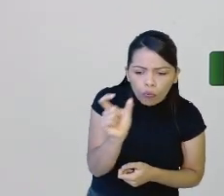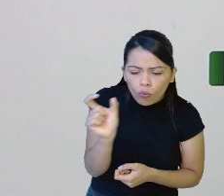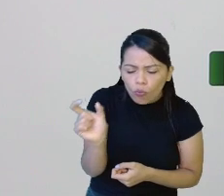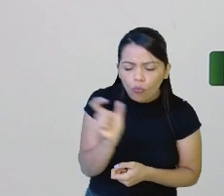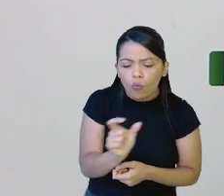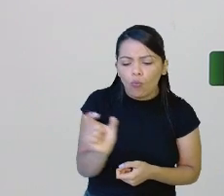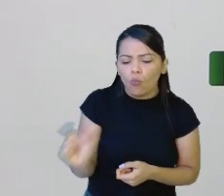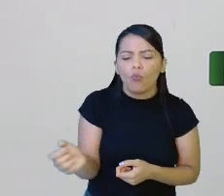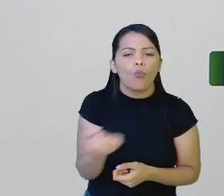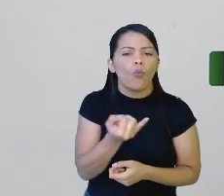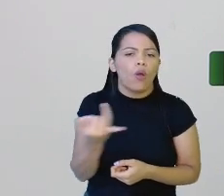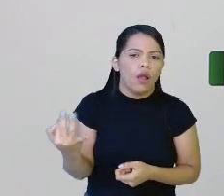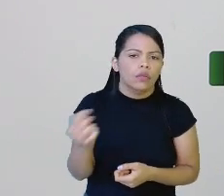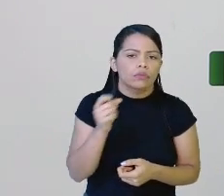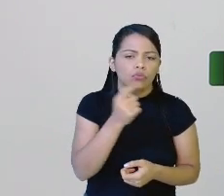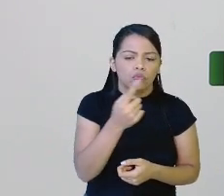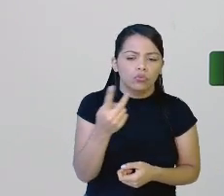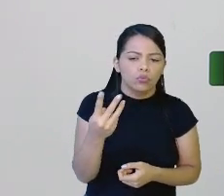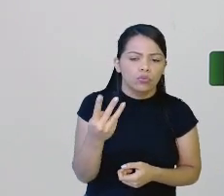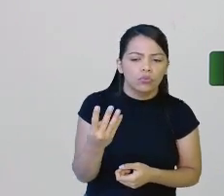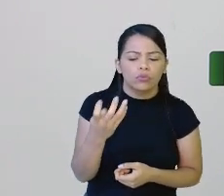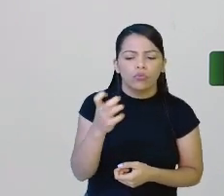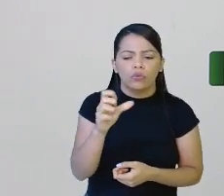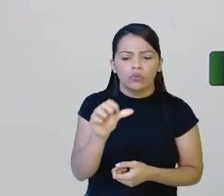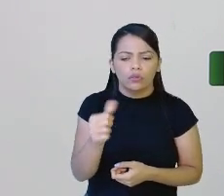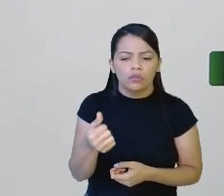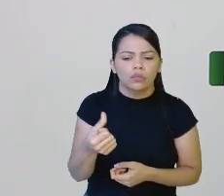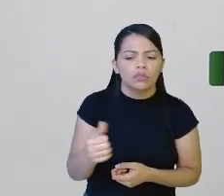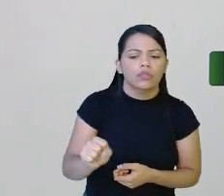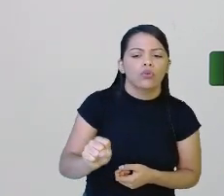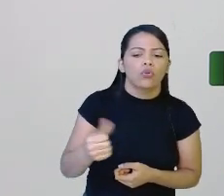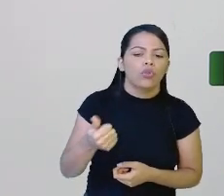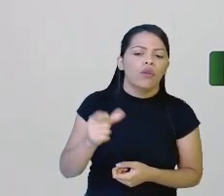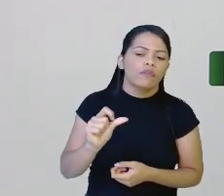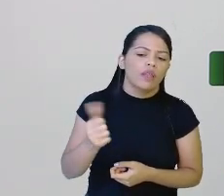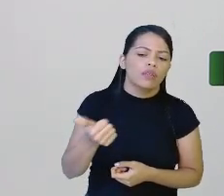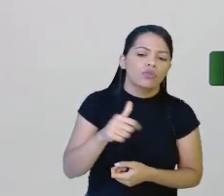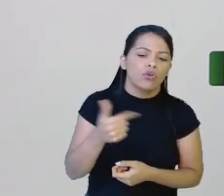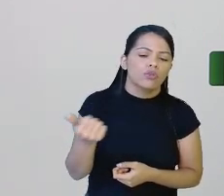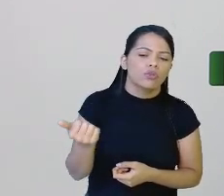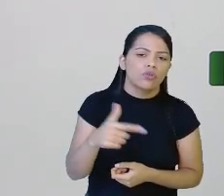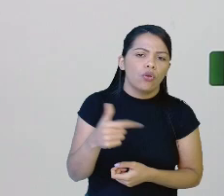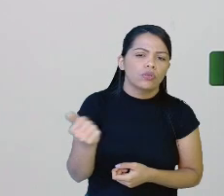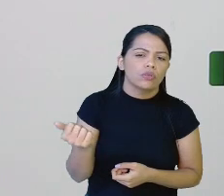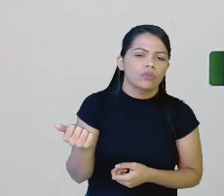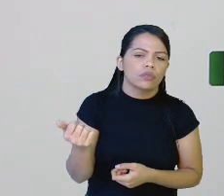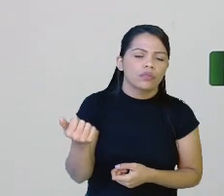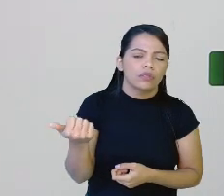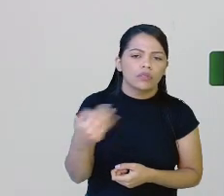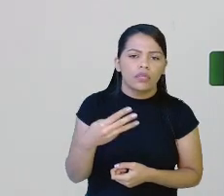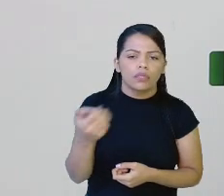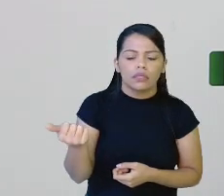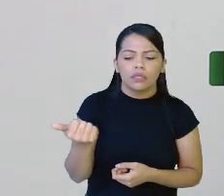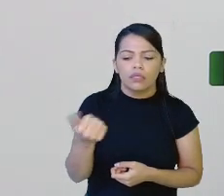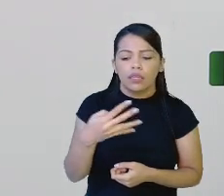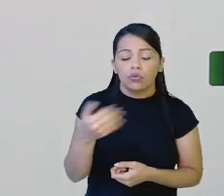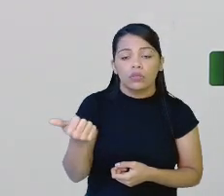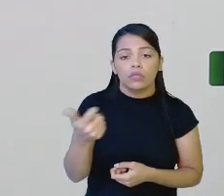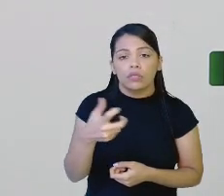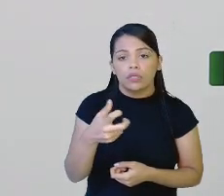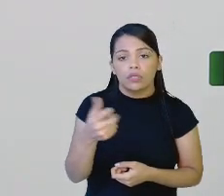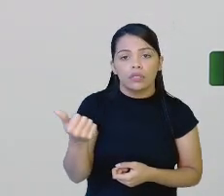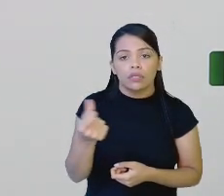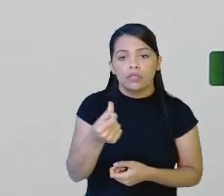6, 7, 8, 9, 10, 11, 12, 13, 14, 15, 16, 17, 18.